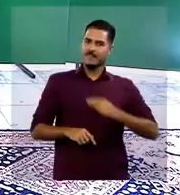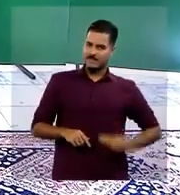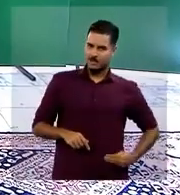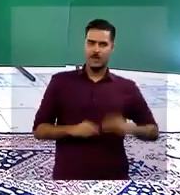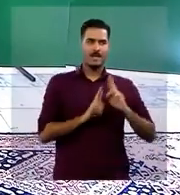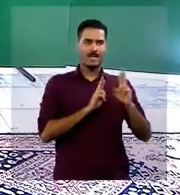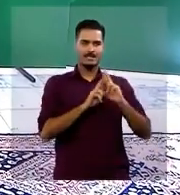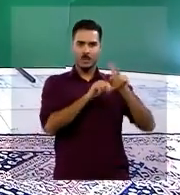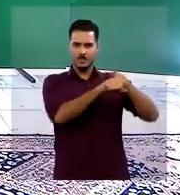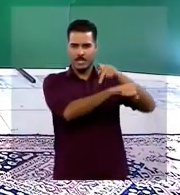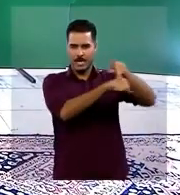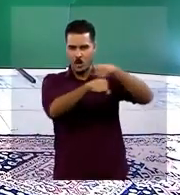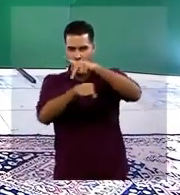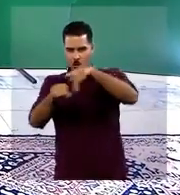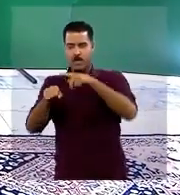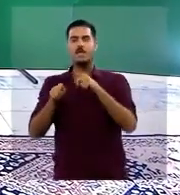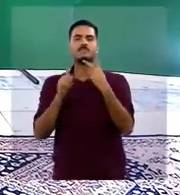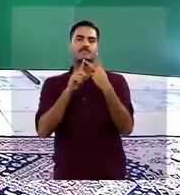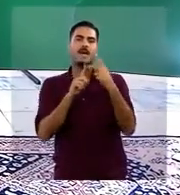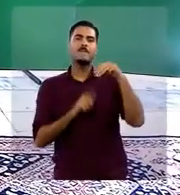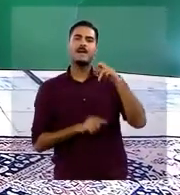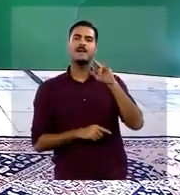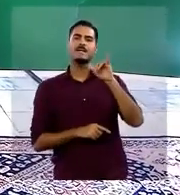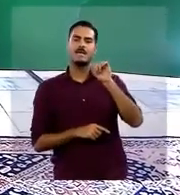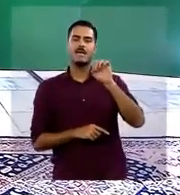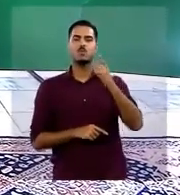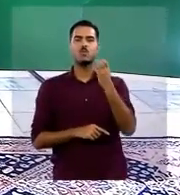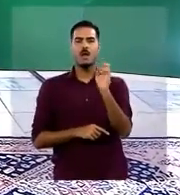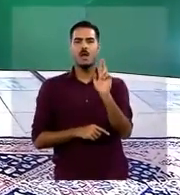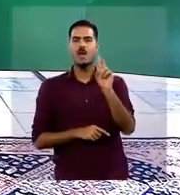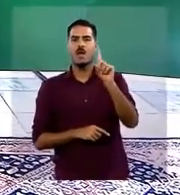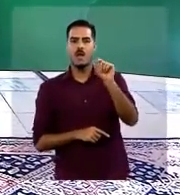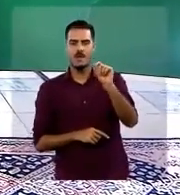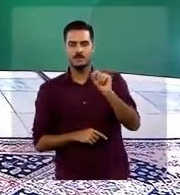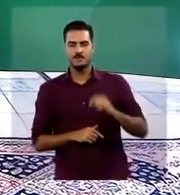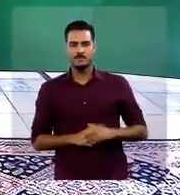Maria Eduarda de Seixas Correia.